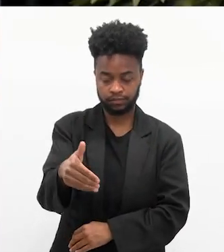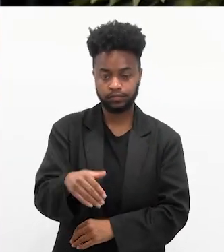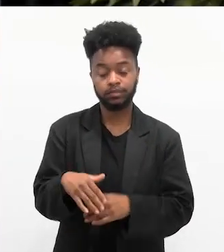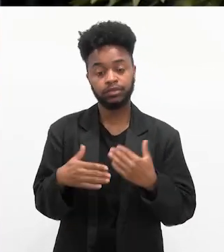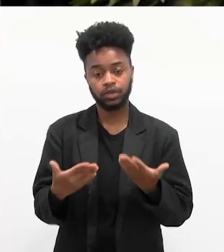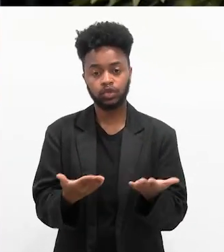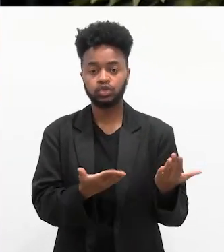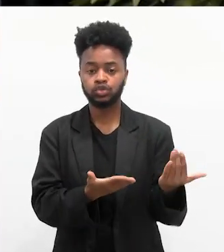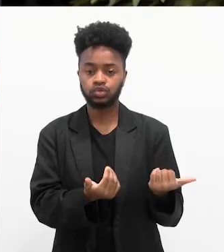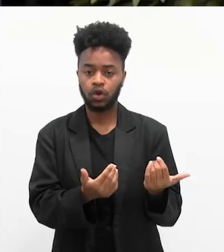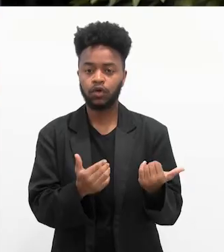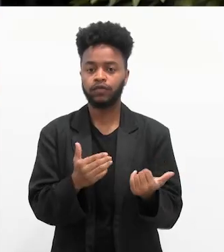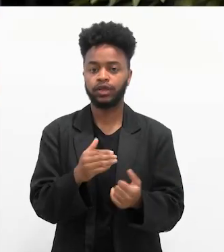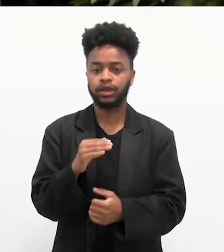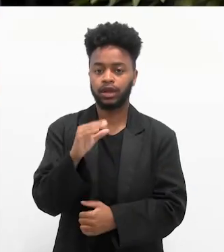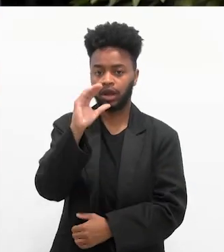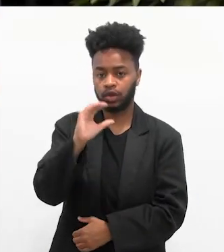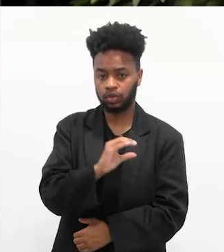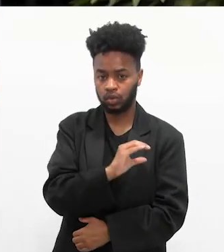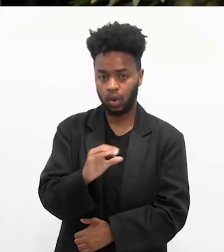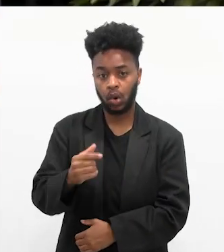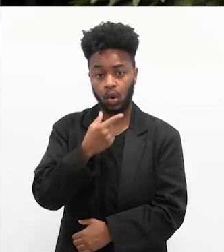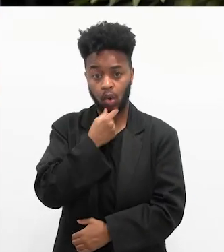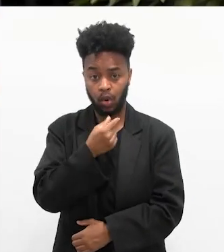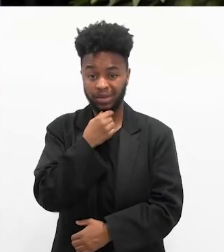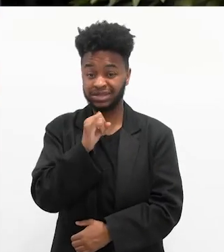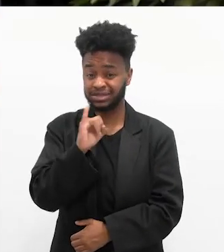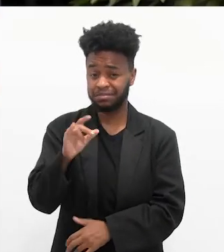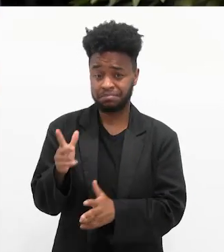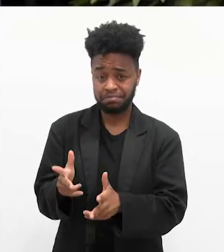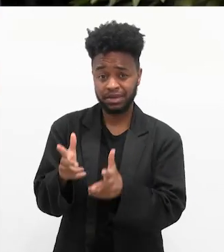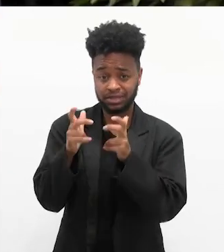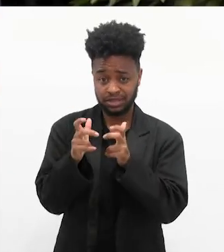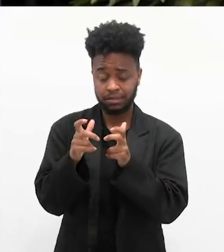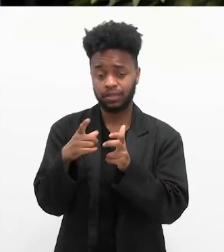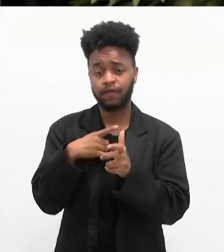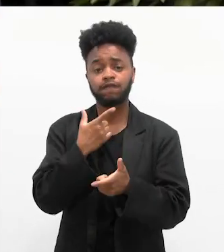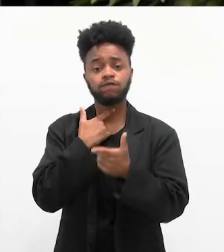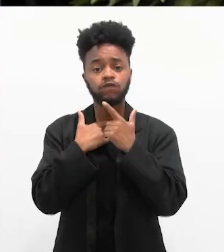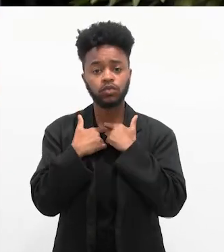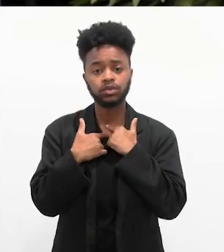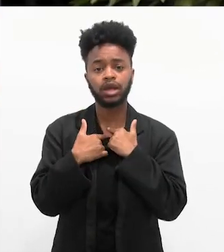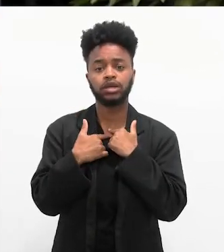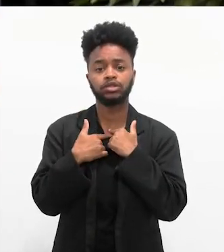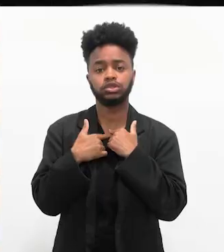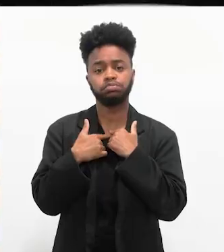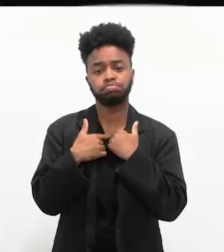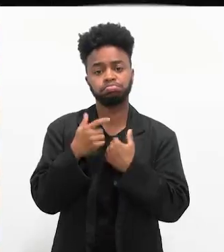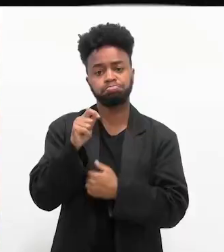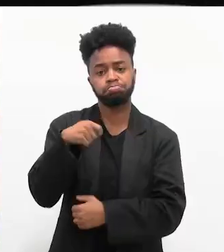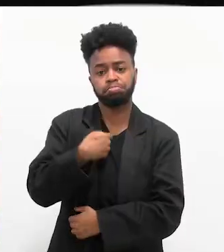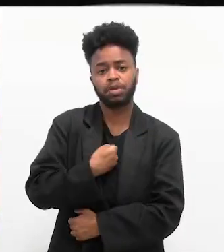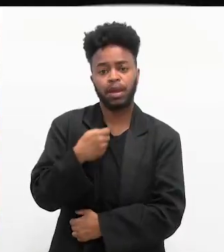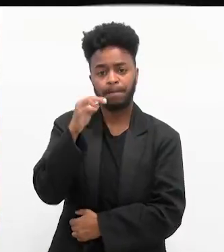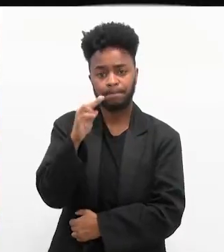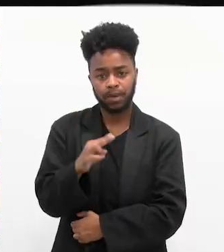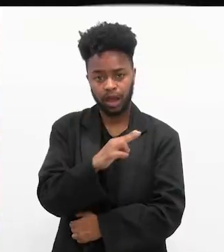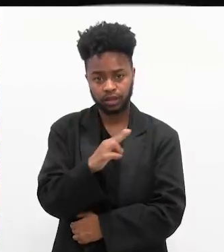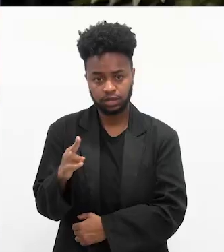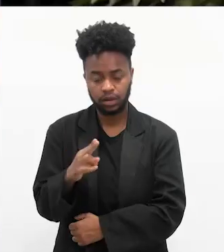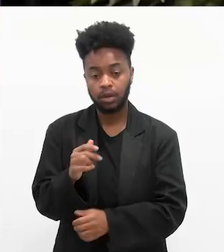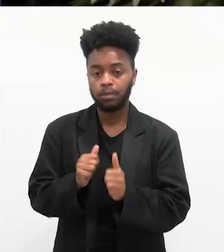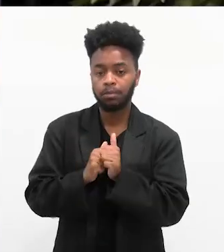você, jovem, católico, homem na sua paróquia, quando percebe um desejo de ser padre, um chamado de Deus, você